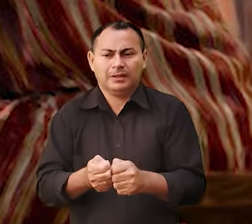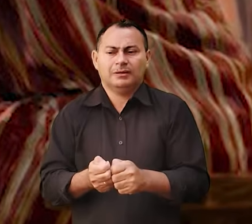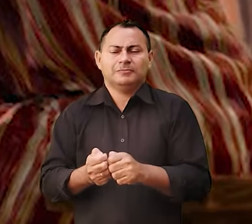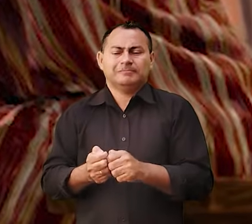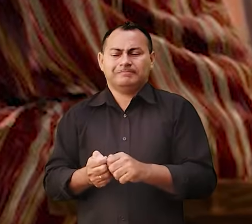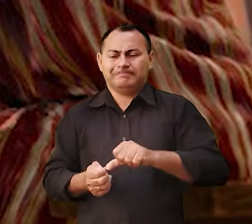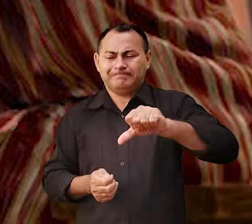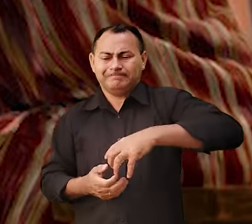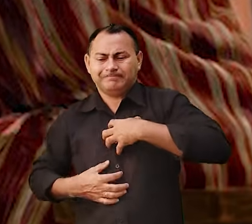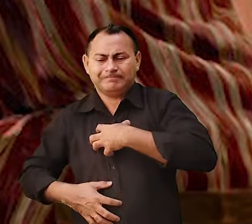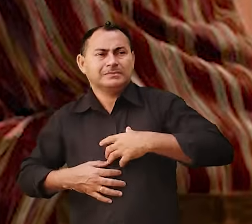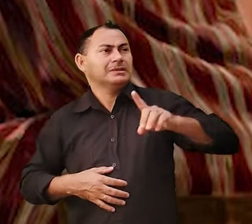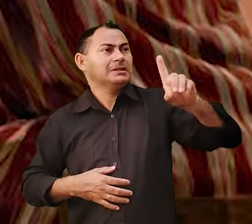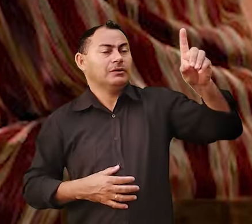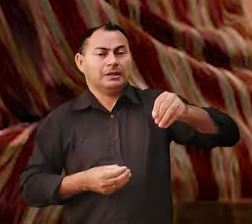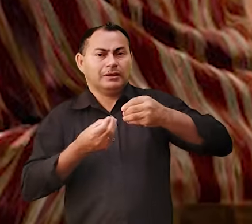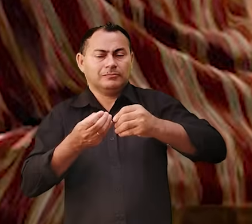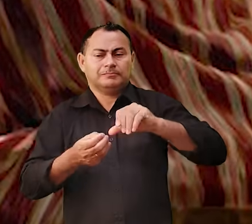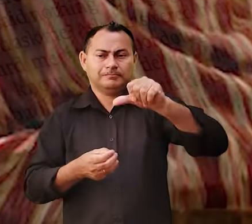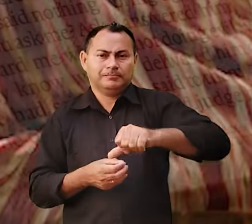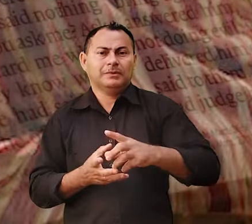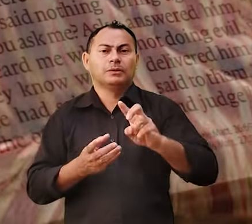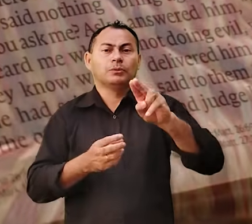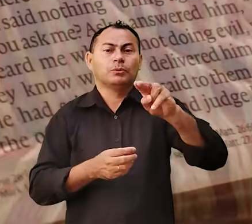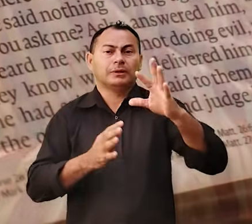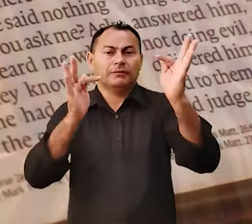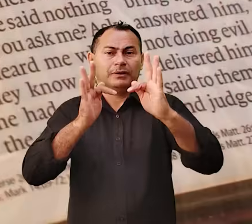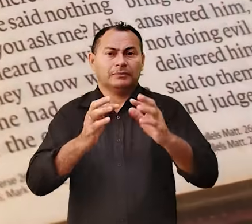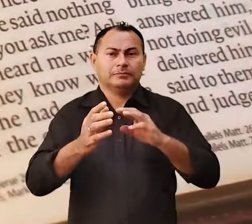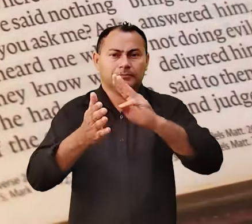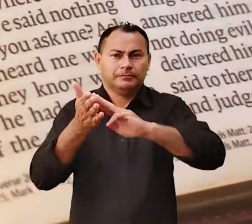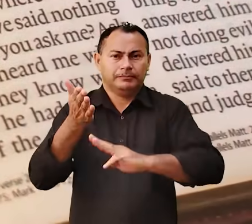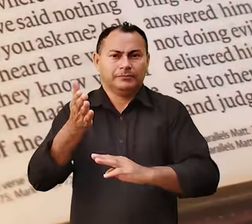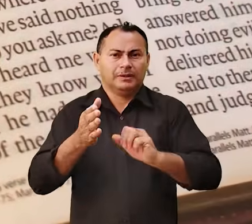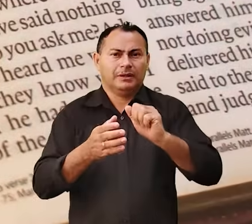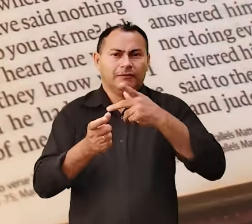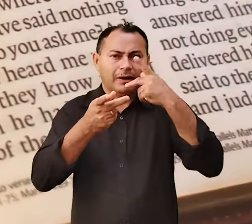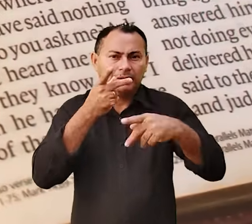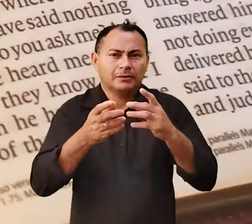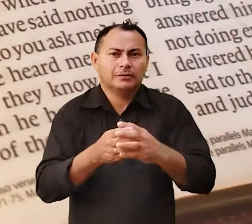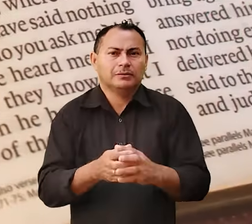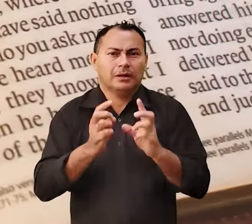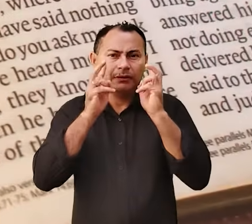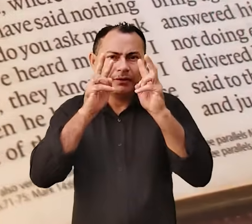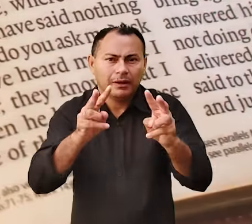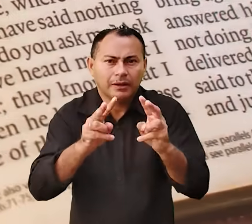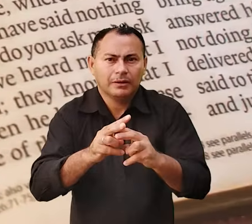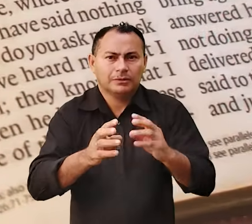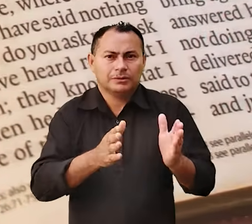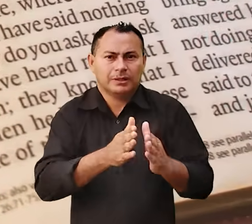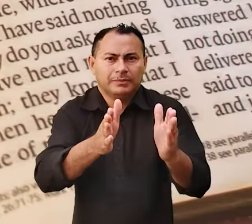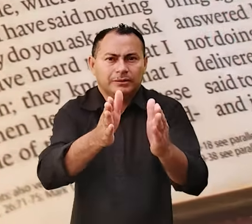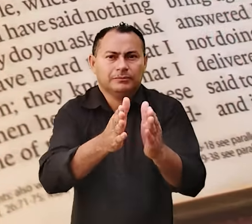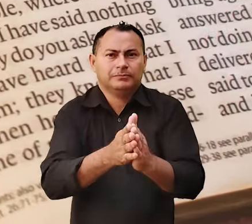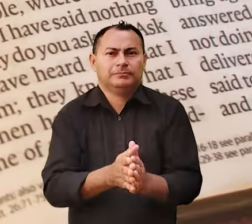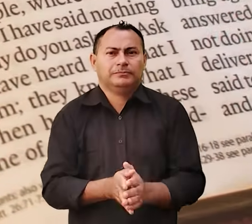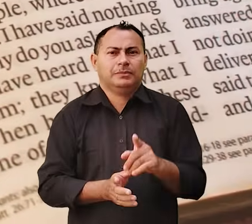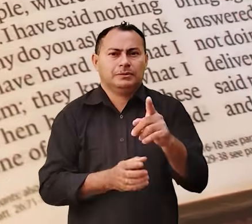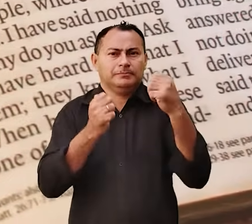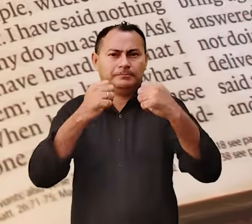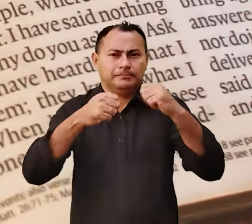uma insatisfação divina. A mensagem que Ageu enfatiza é a seguinte: considerem os seus